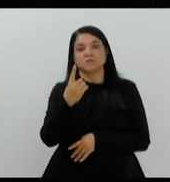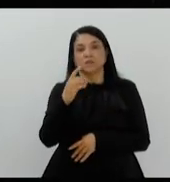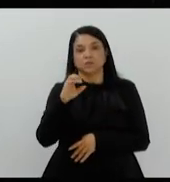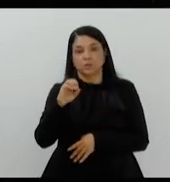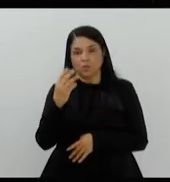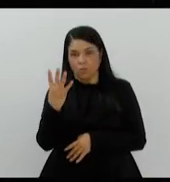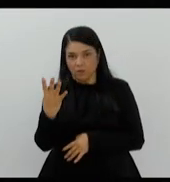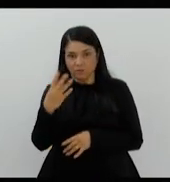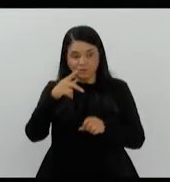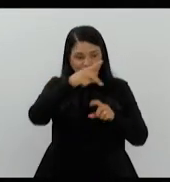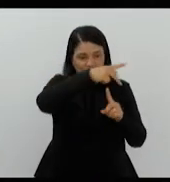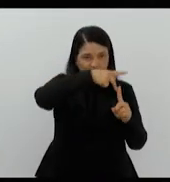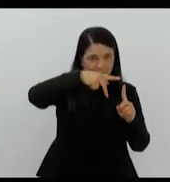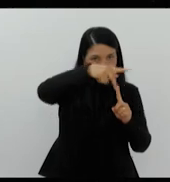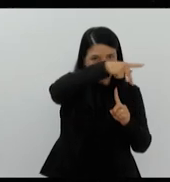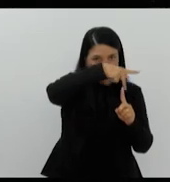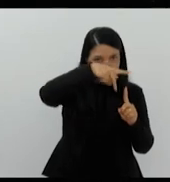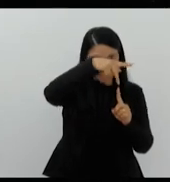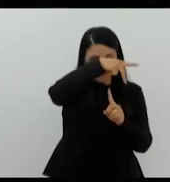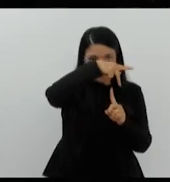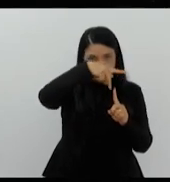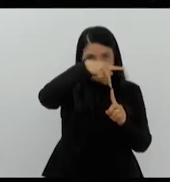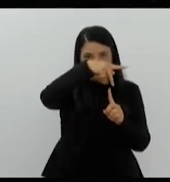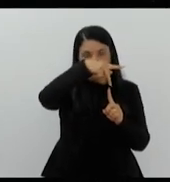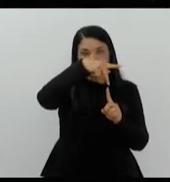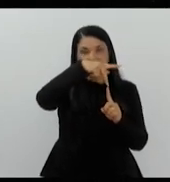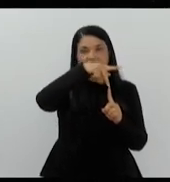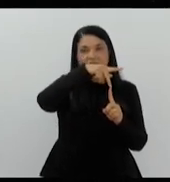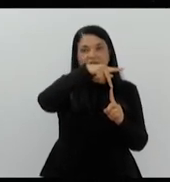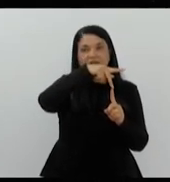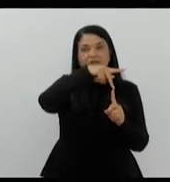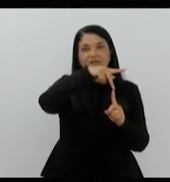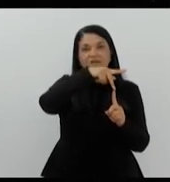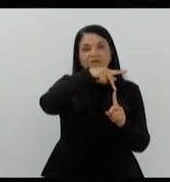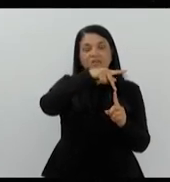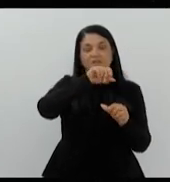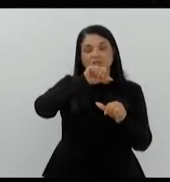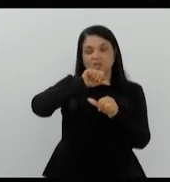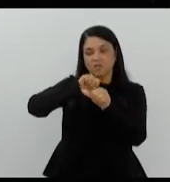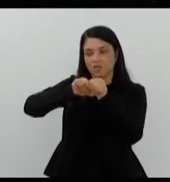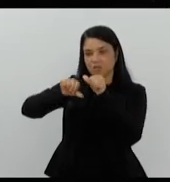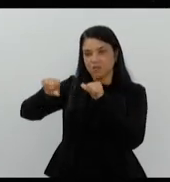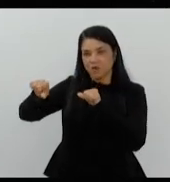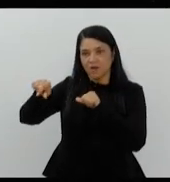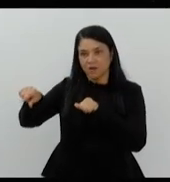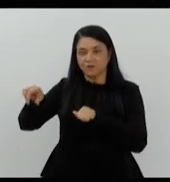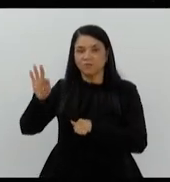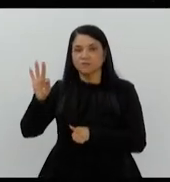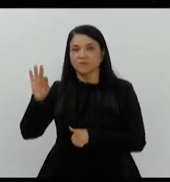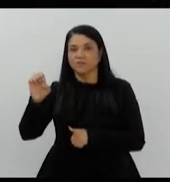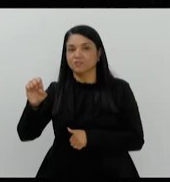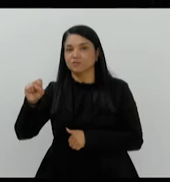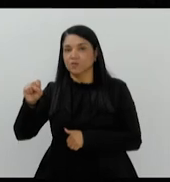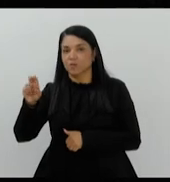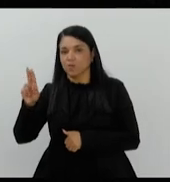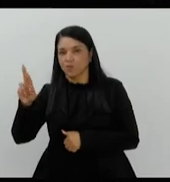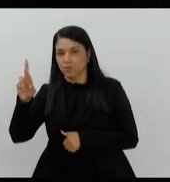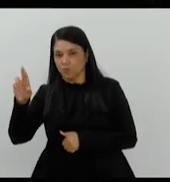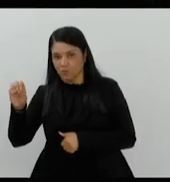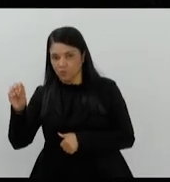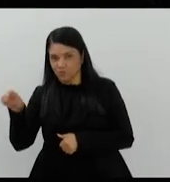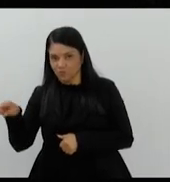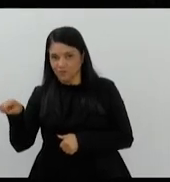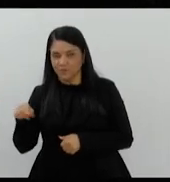Previdência, e troca com a fonte 100 do Tesouro. Com